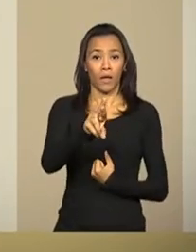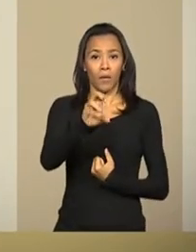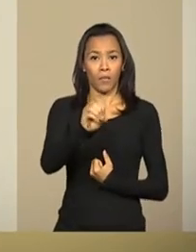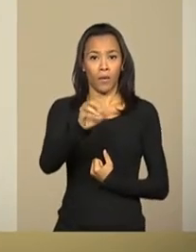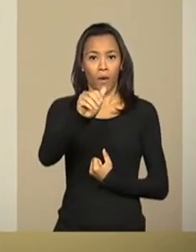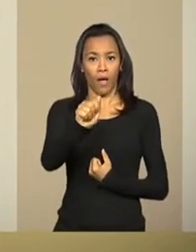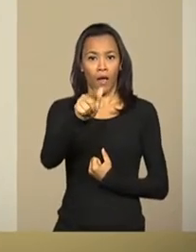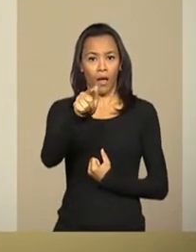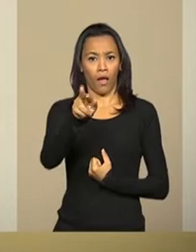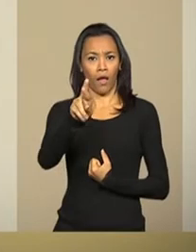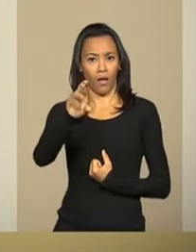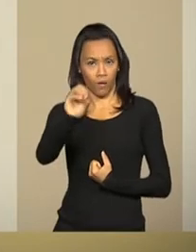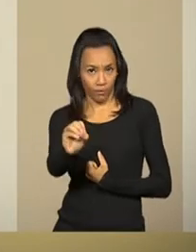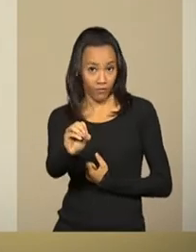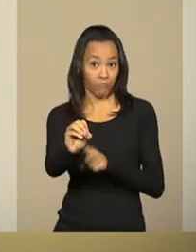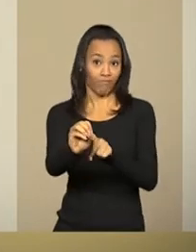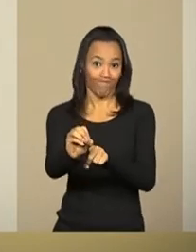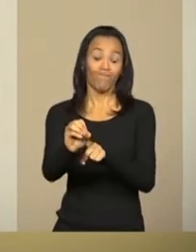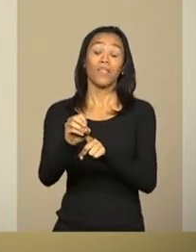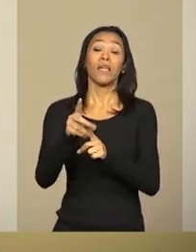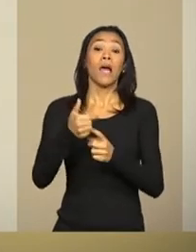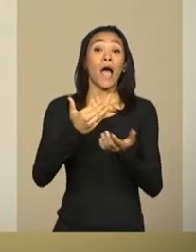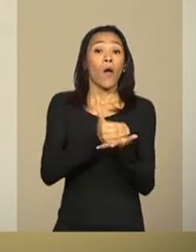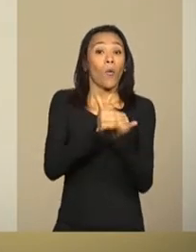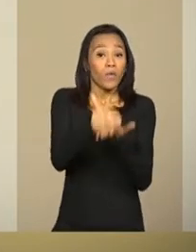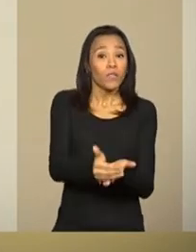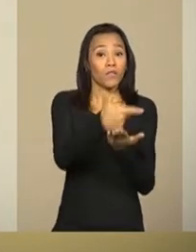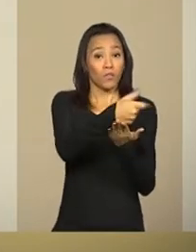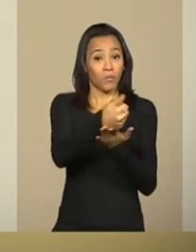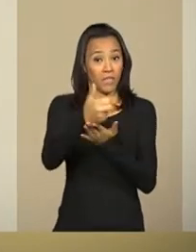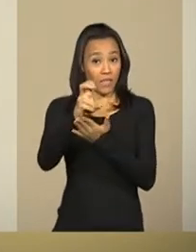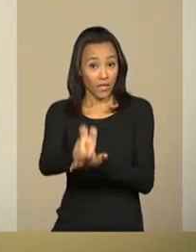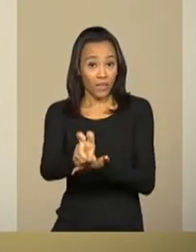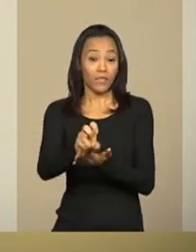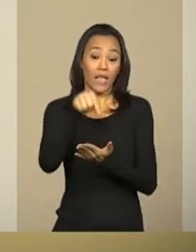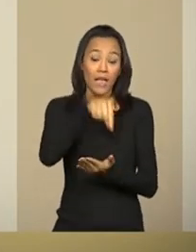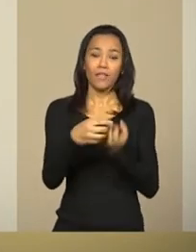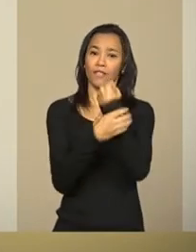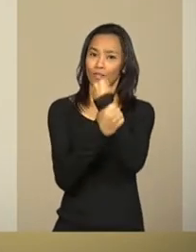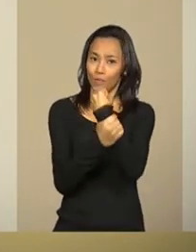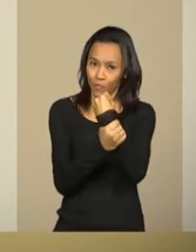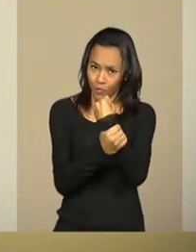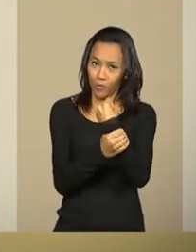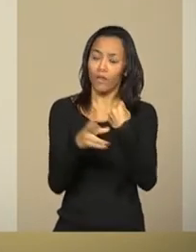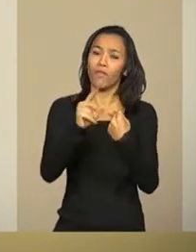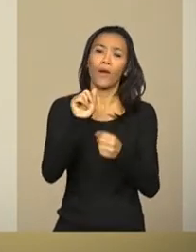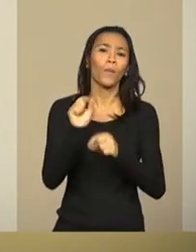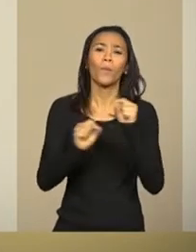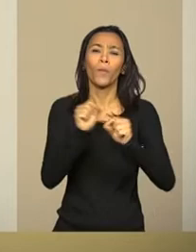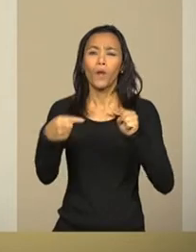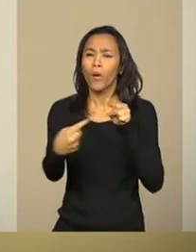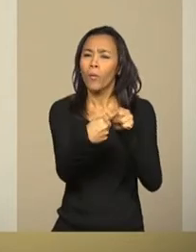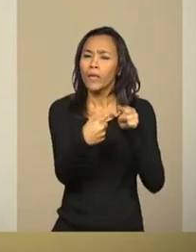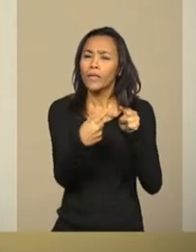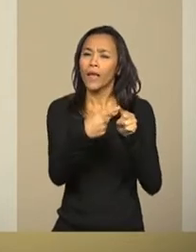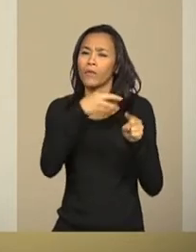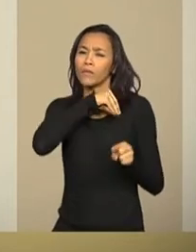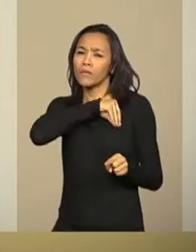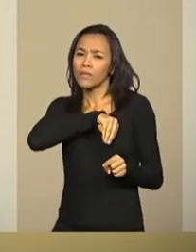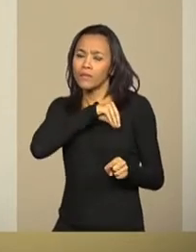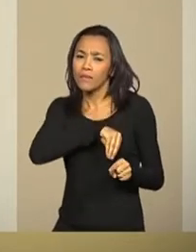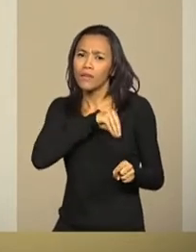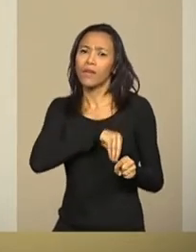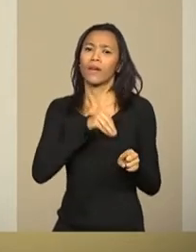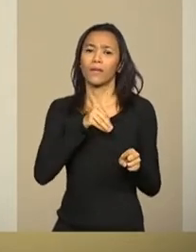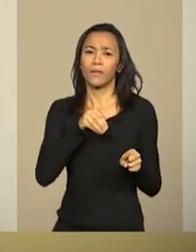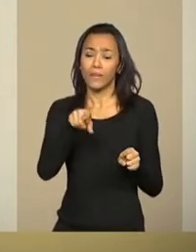mais eficiente. A partir de 2015, a cobertura do seguro vai ter como base a renda que o